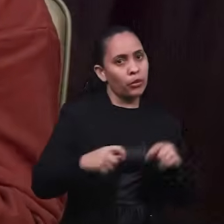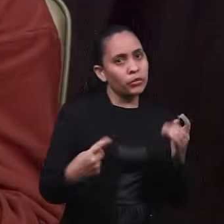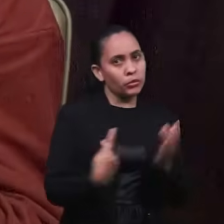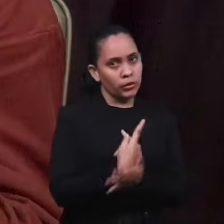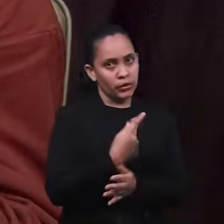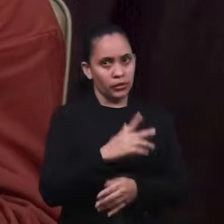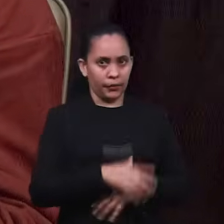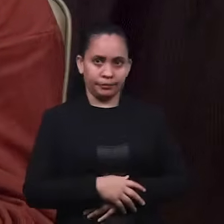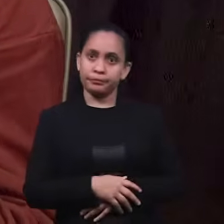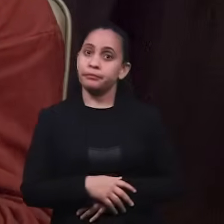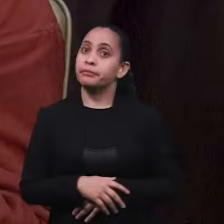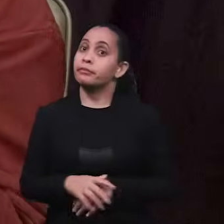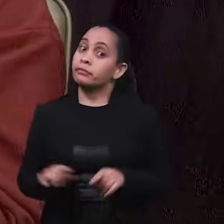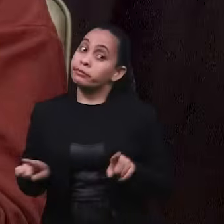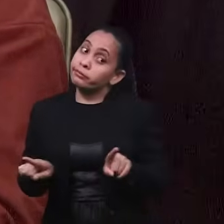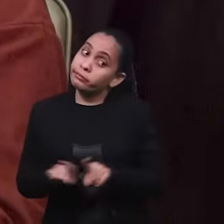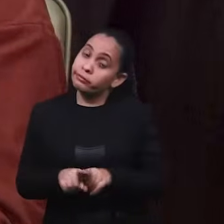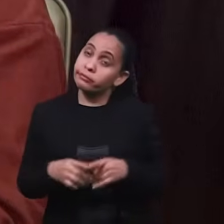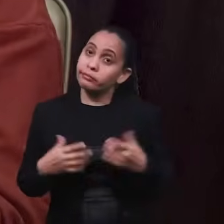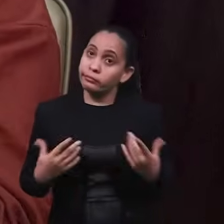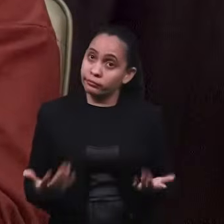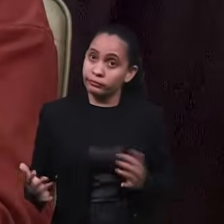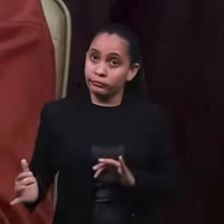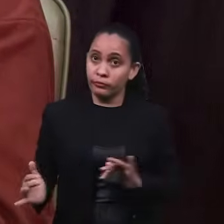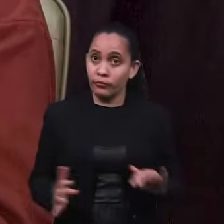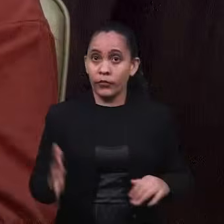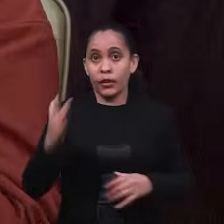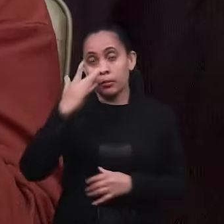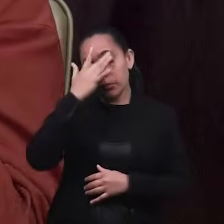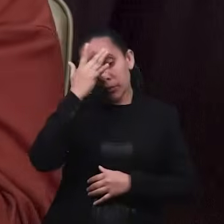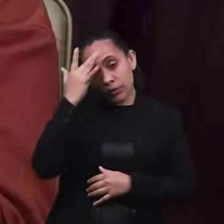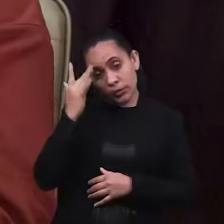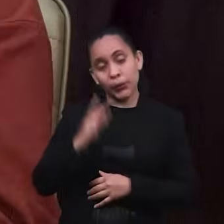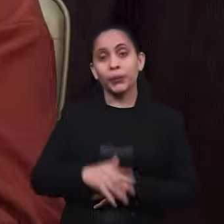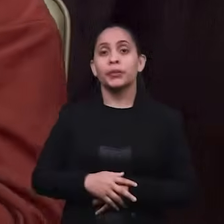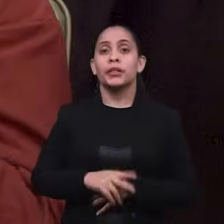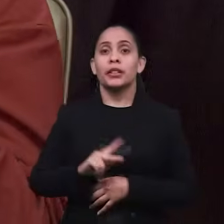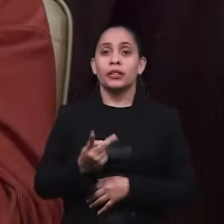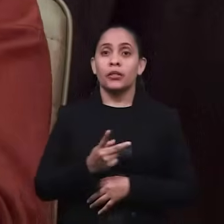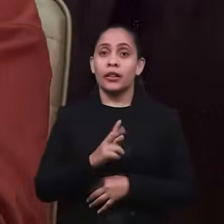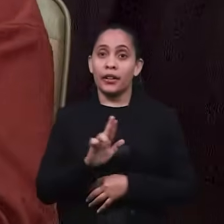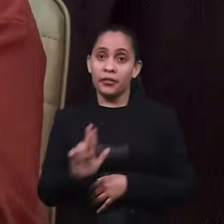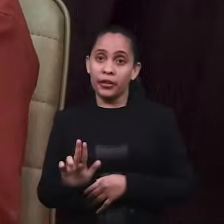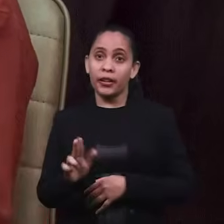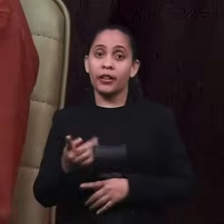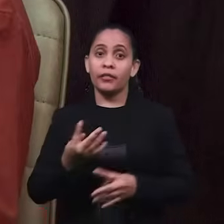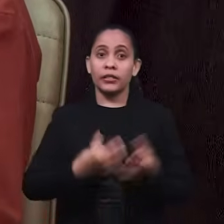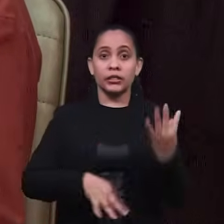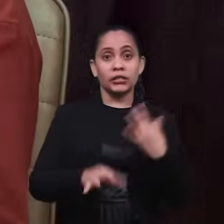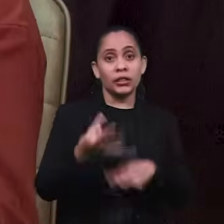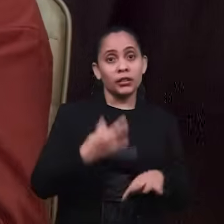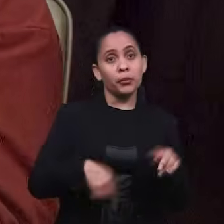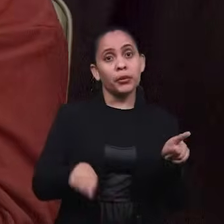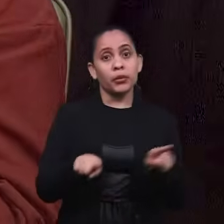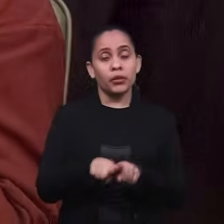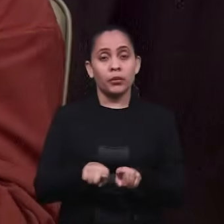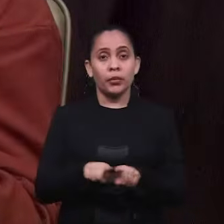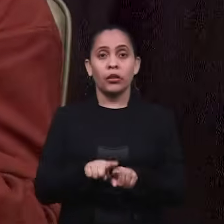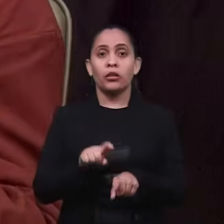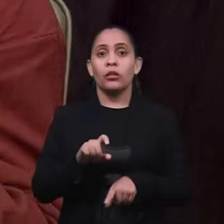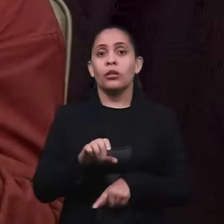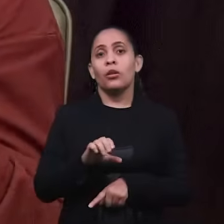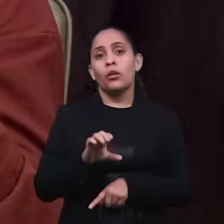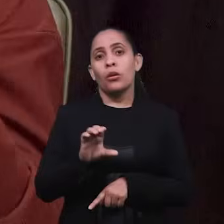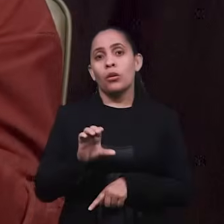Paciente imunodeprimido, né? O paciente portador de HIV, paciente oncológico, que está fazendo tratamento oncológico. Então,